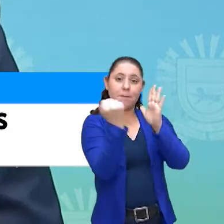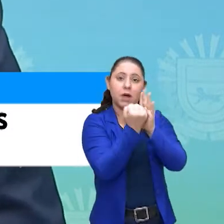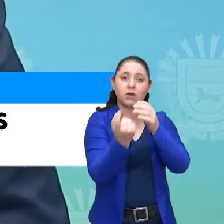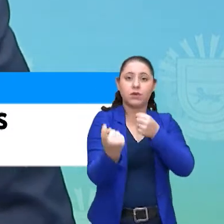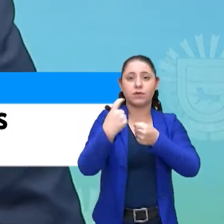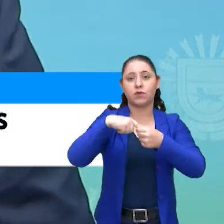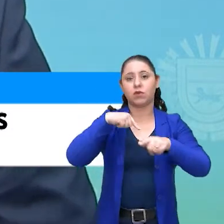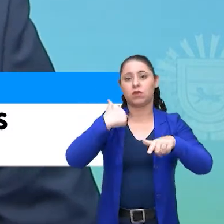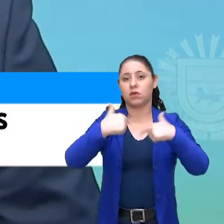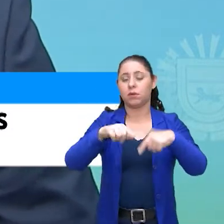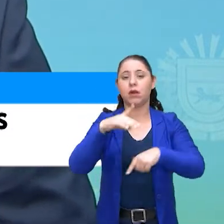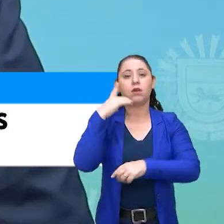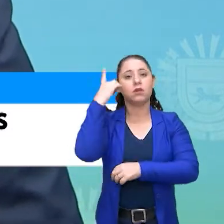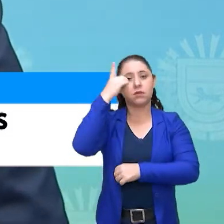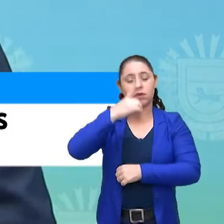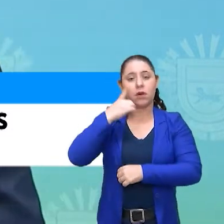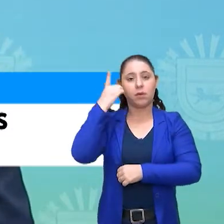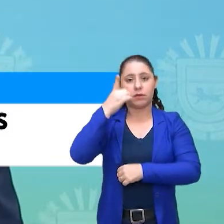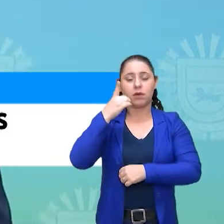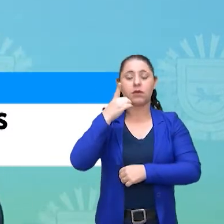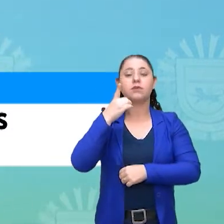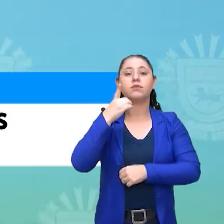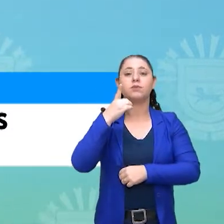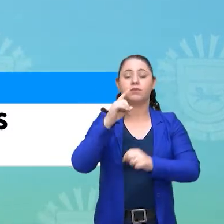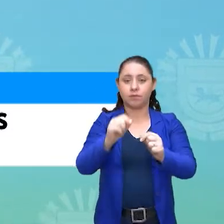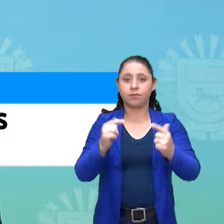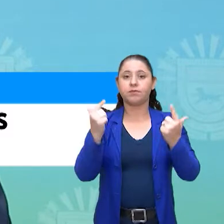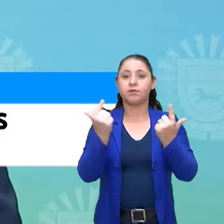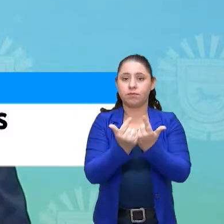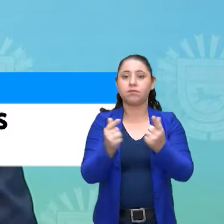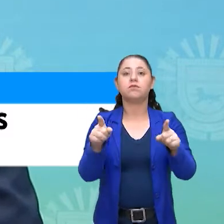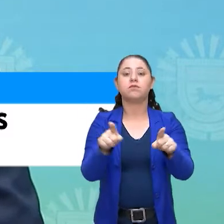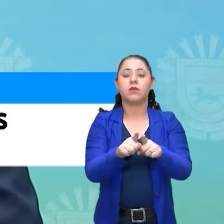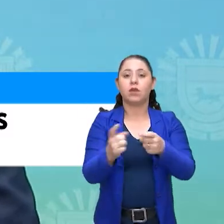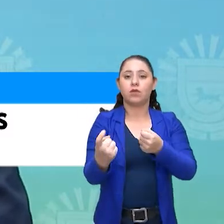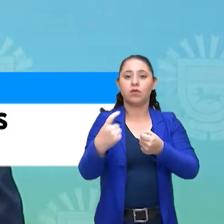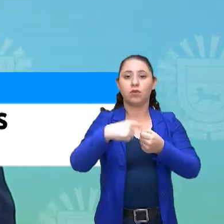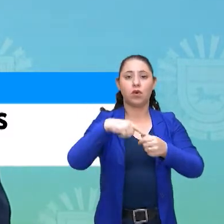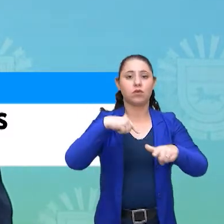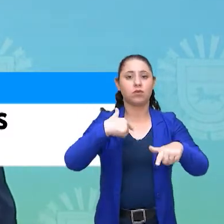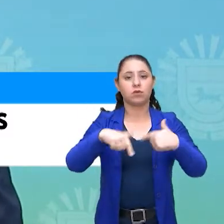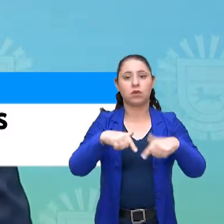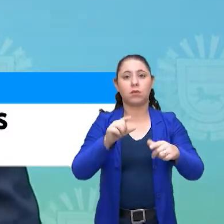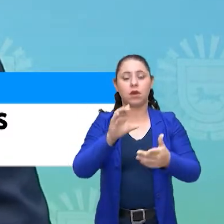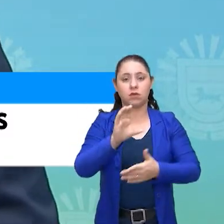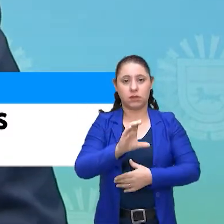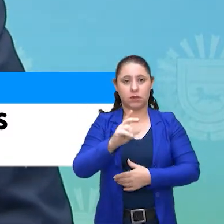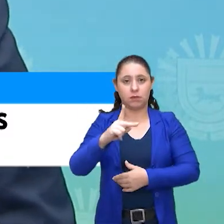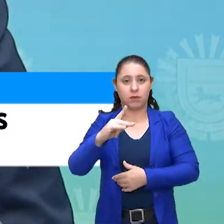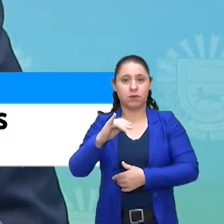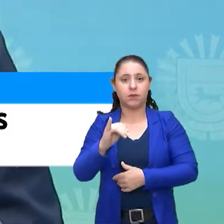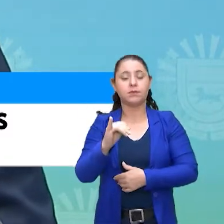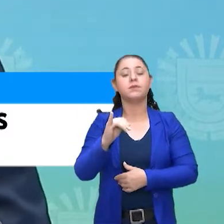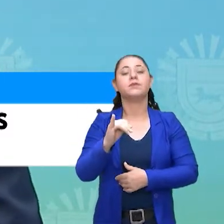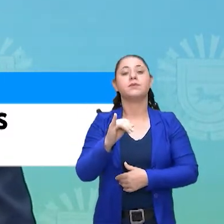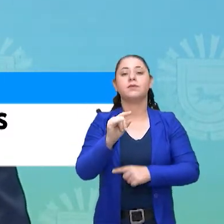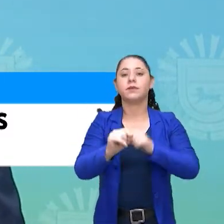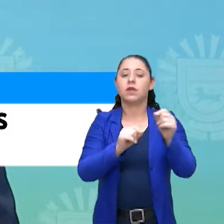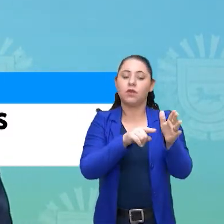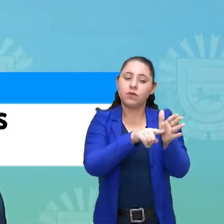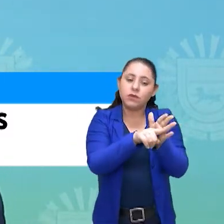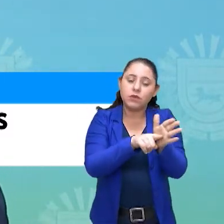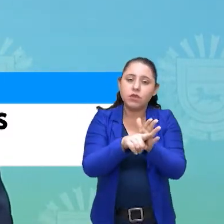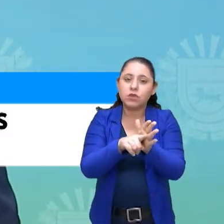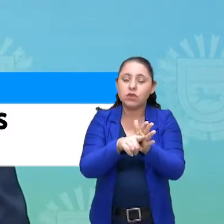o retorno das atividades parlamentares na Assembleia Legislativa e também do retorno dos trabalhos da Comissão Parlamentar de Inquérito,